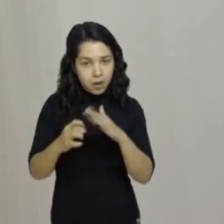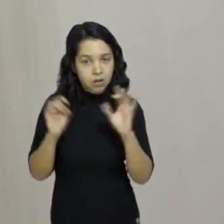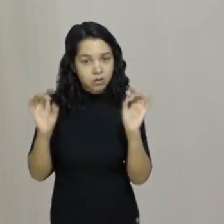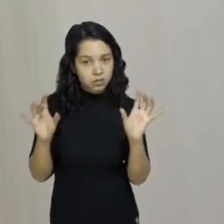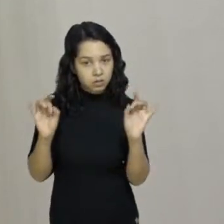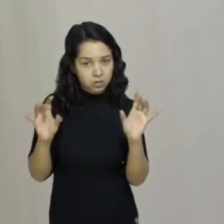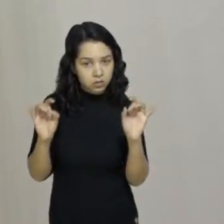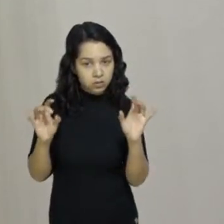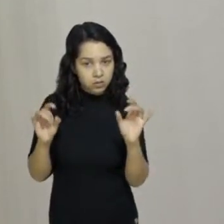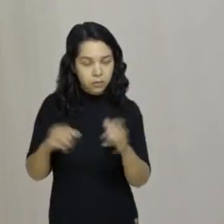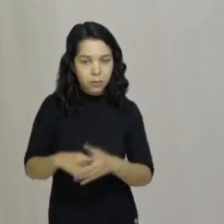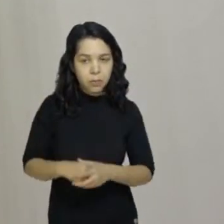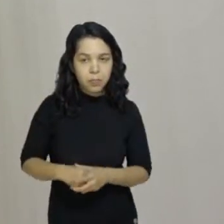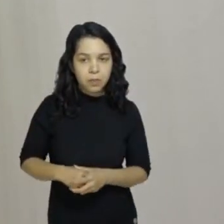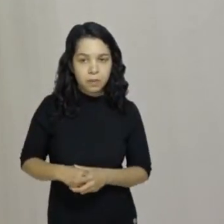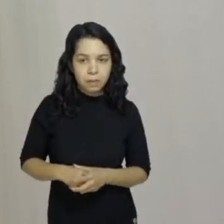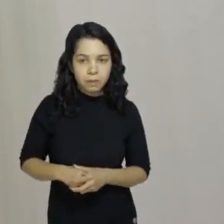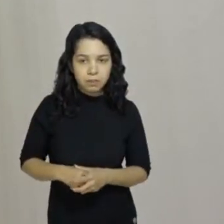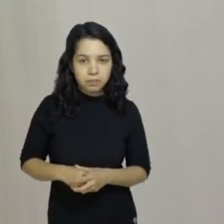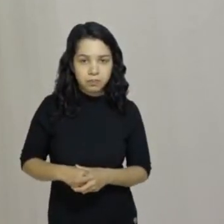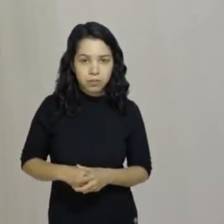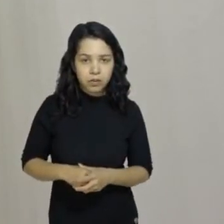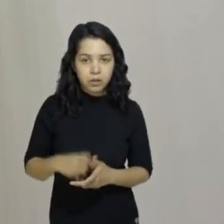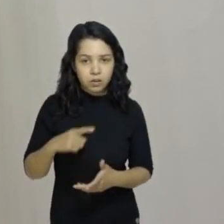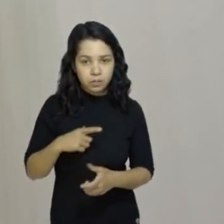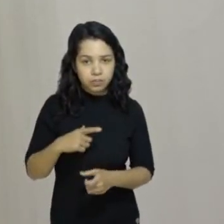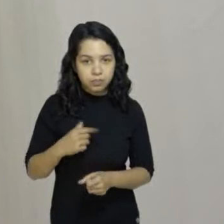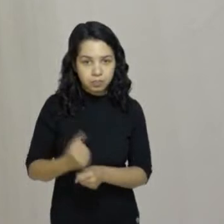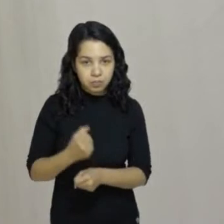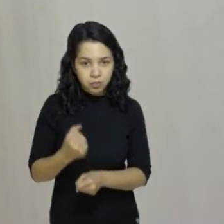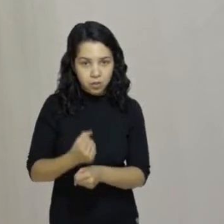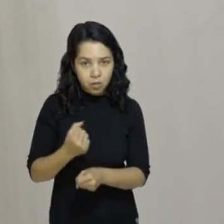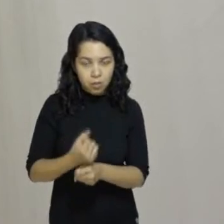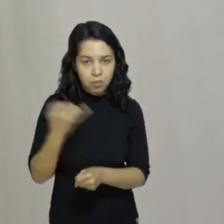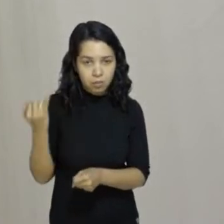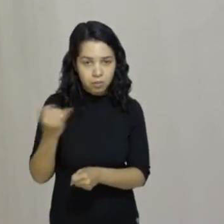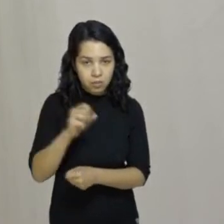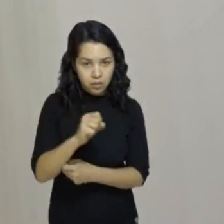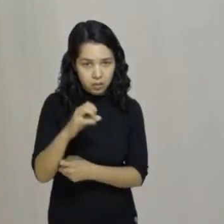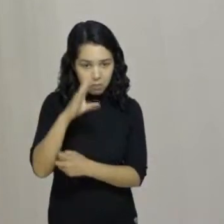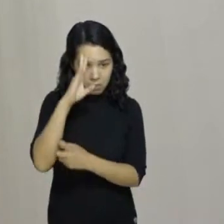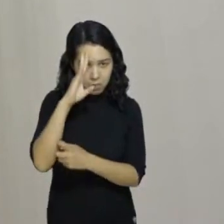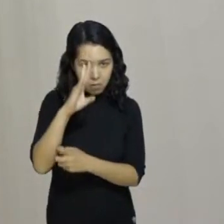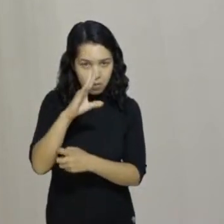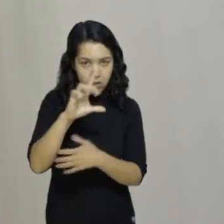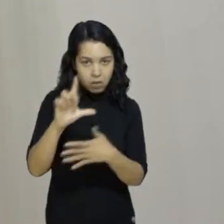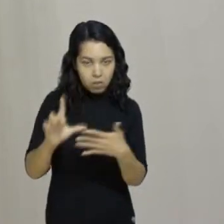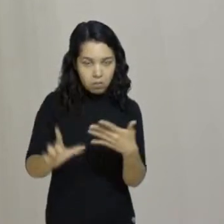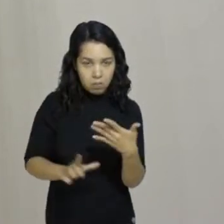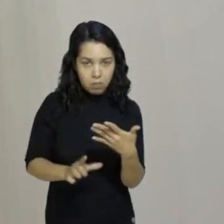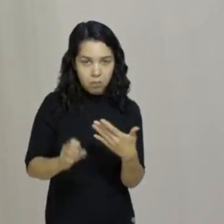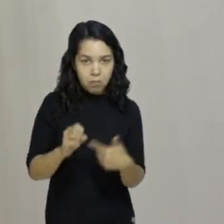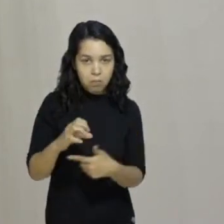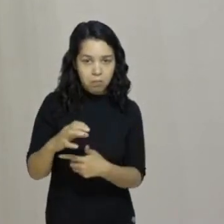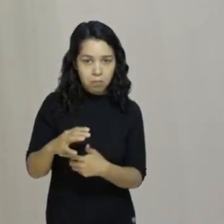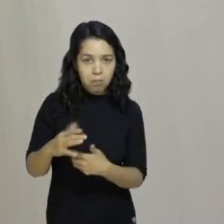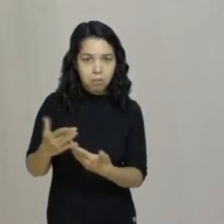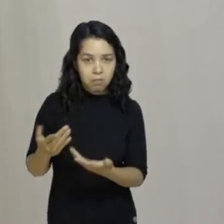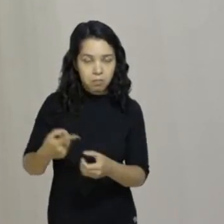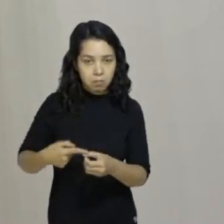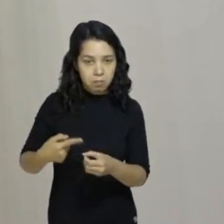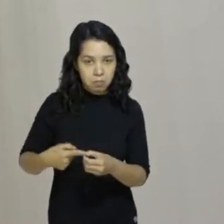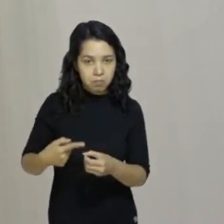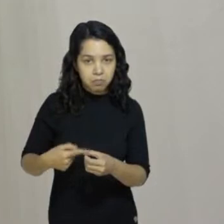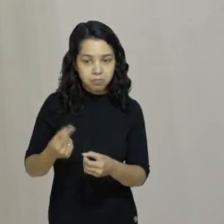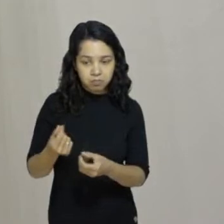ela tem entregue obras fundamentais para Santa Catarina principalmente no litoral catarinense onde os municípios não tem capacidade de